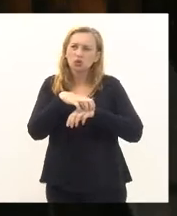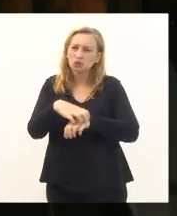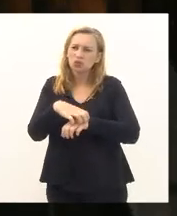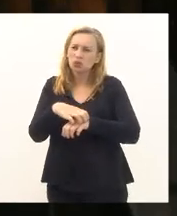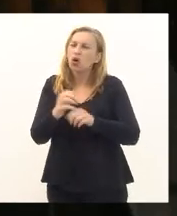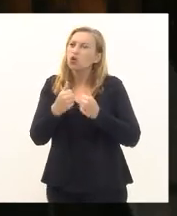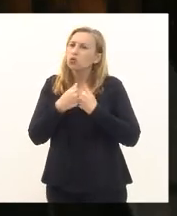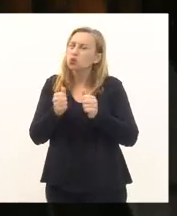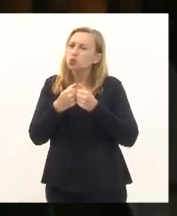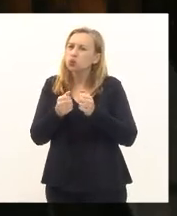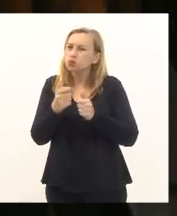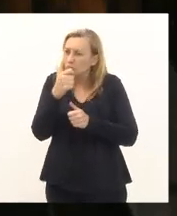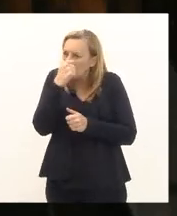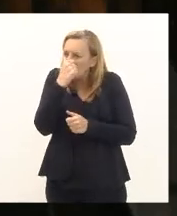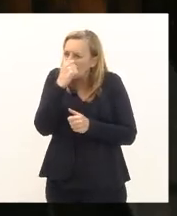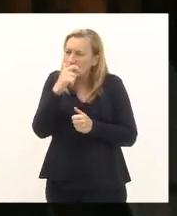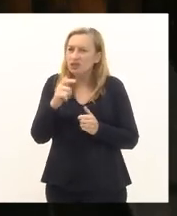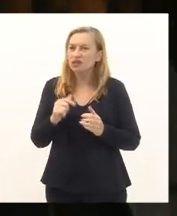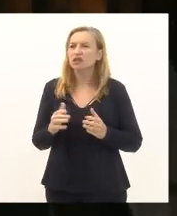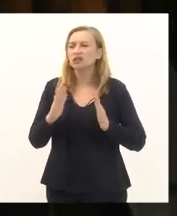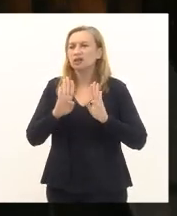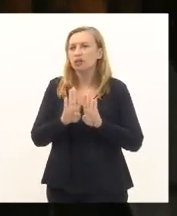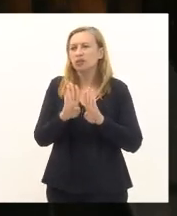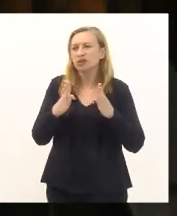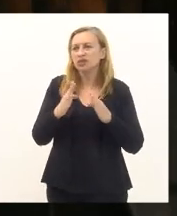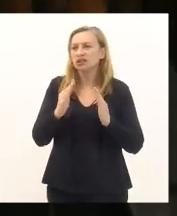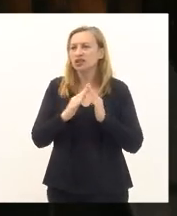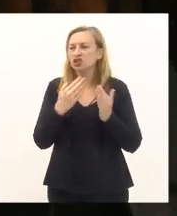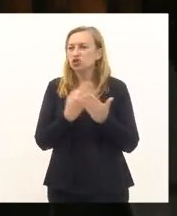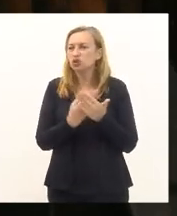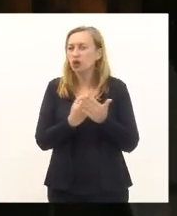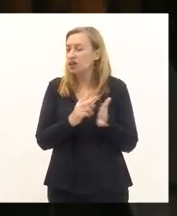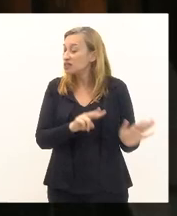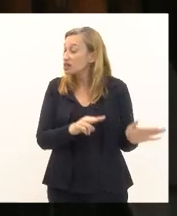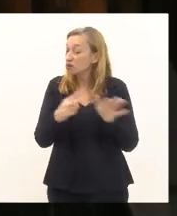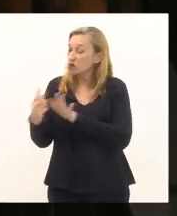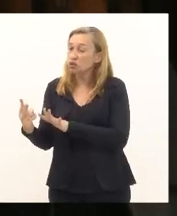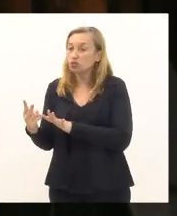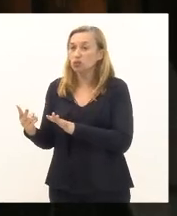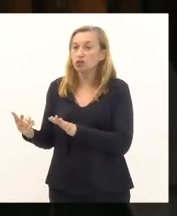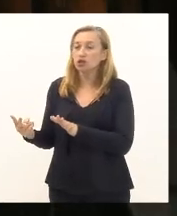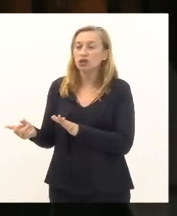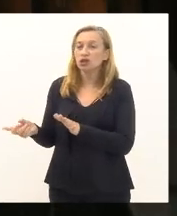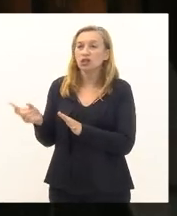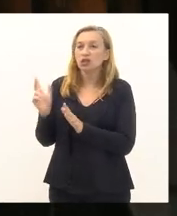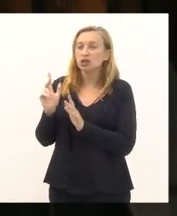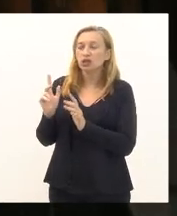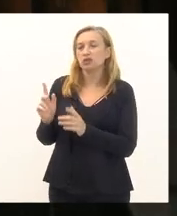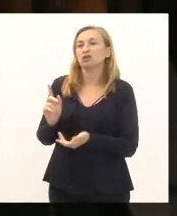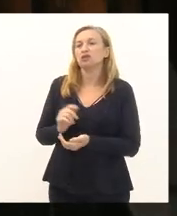da escola para levar os alunos para a mesma feira literária a semana inteira.